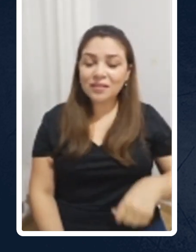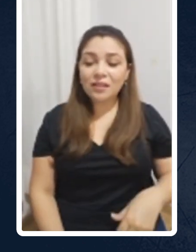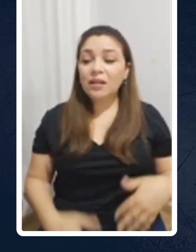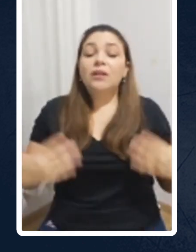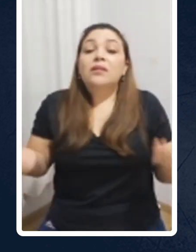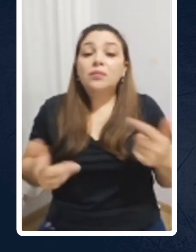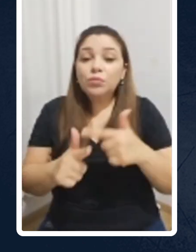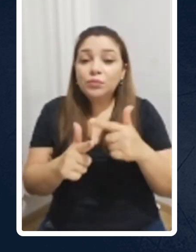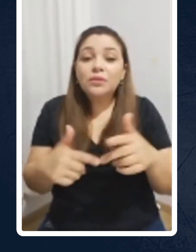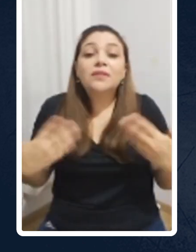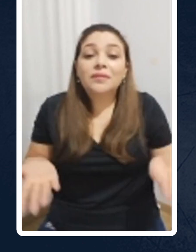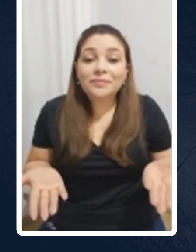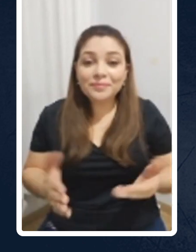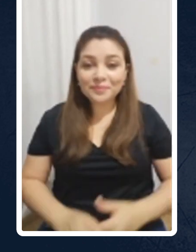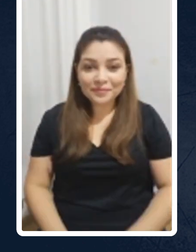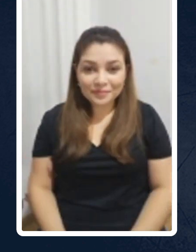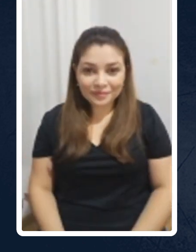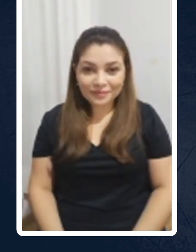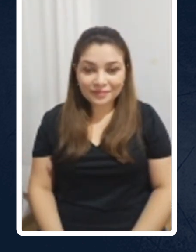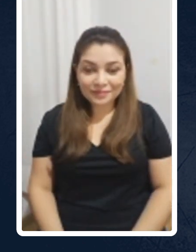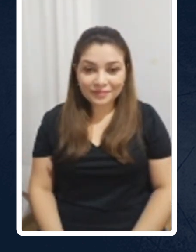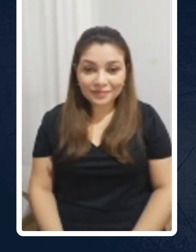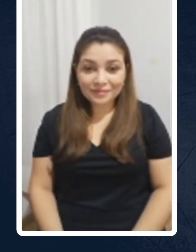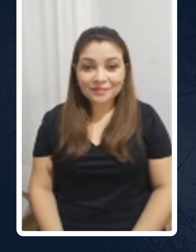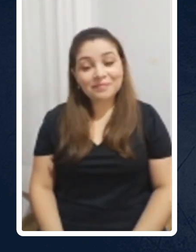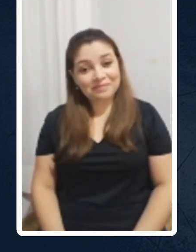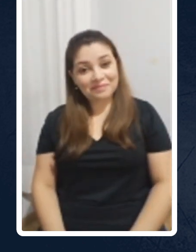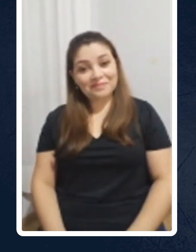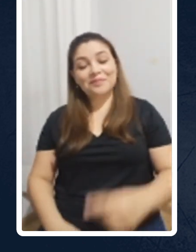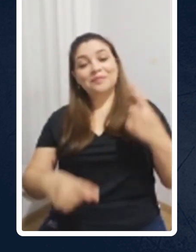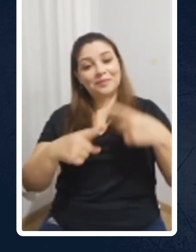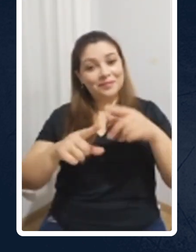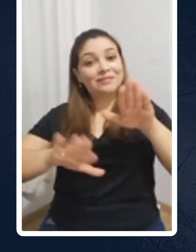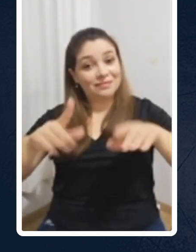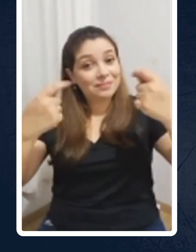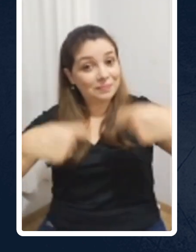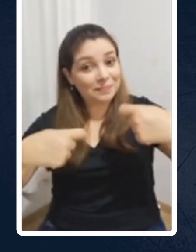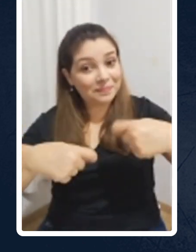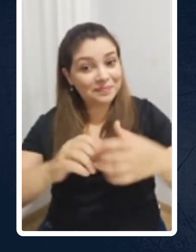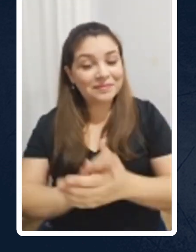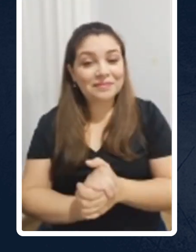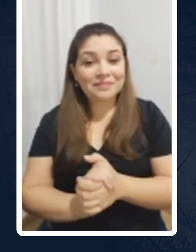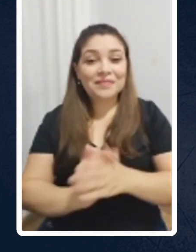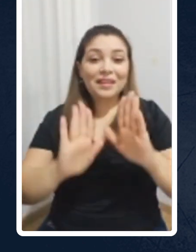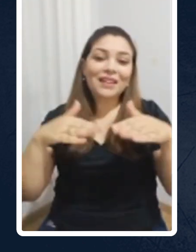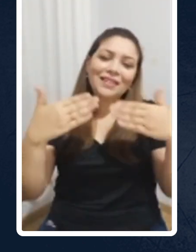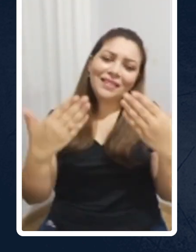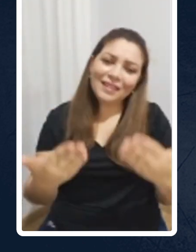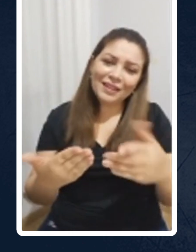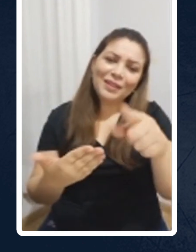Porque às vezes é tão tasca que a gente precisa ser tasca também, né? Então, irmã, essa altura tu deve estar